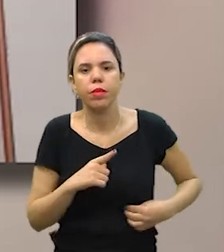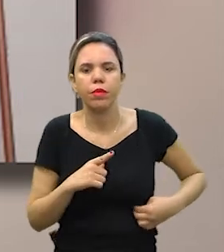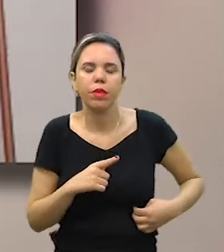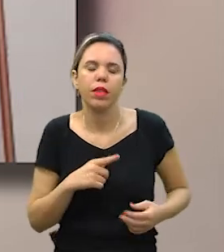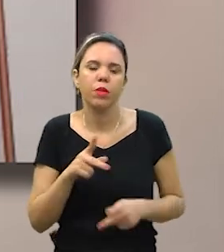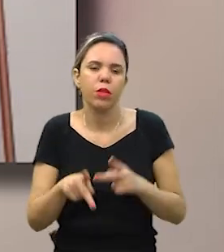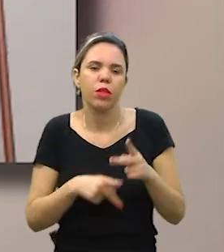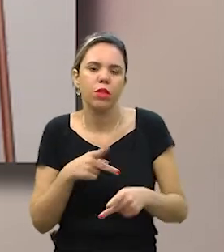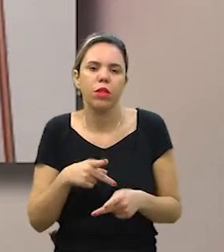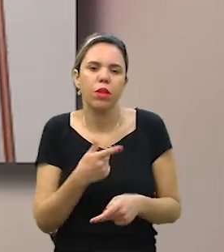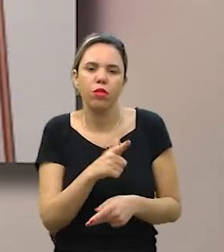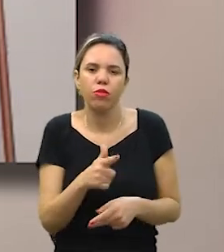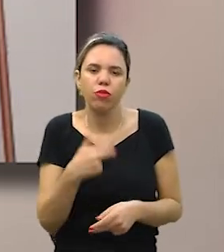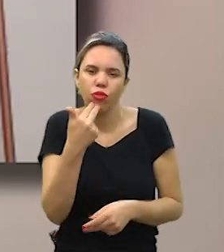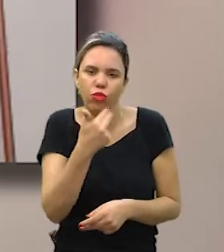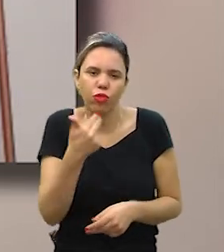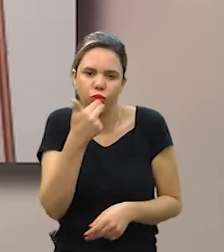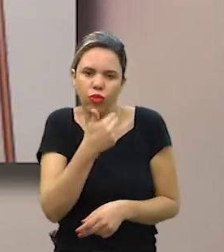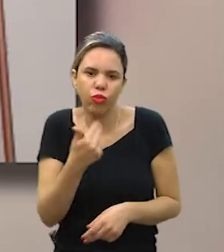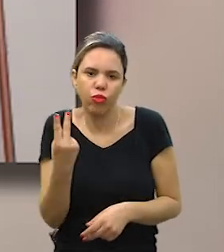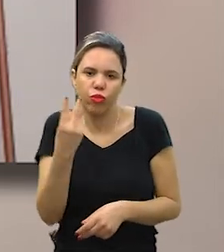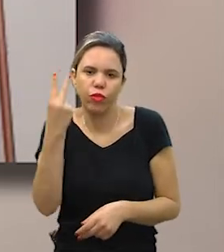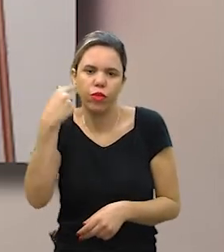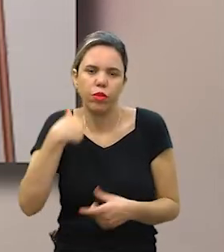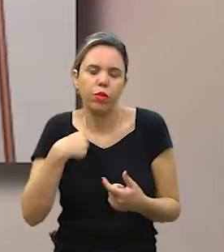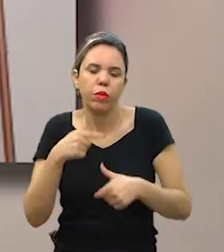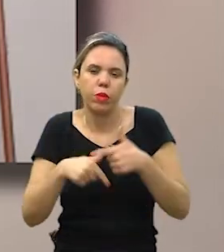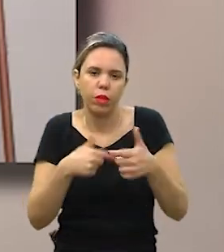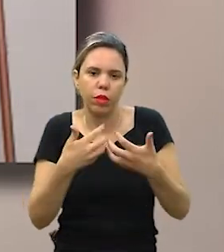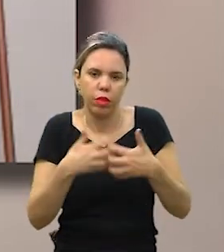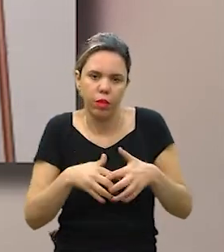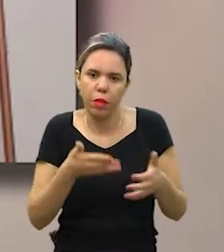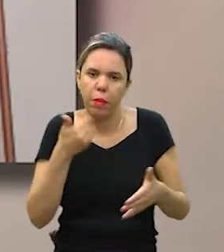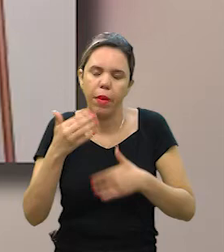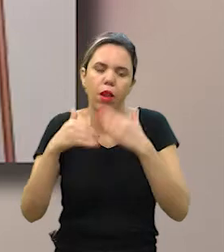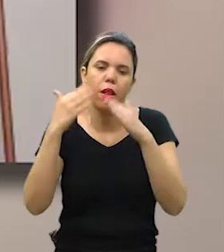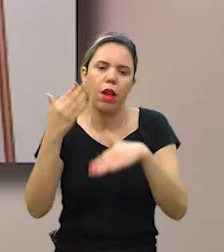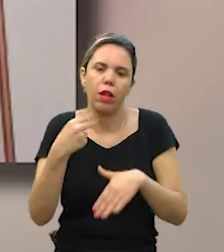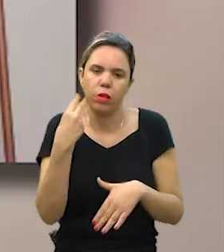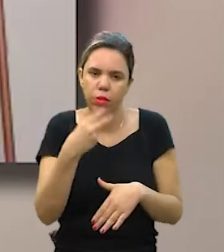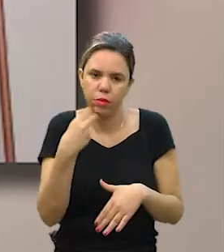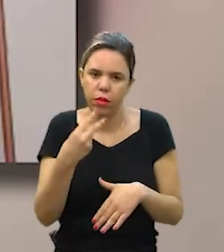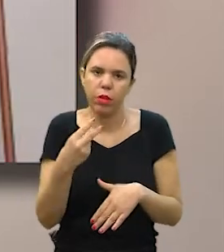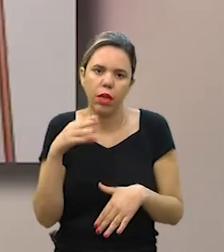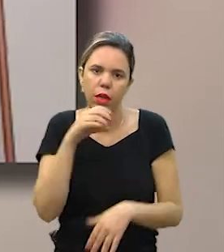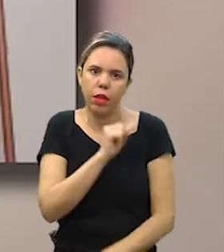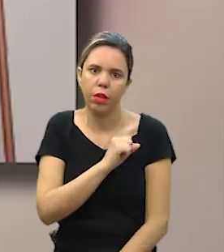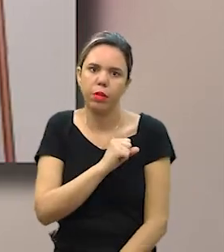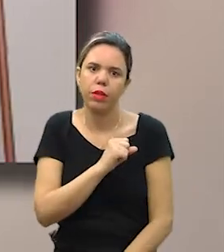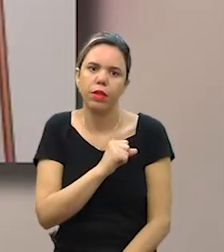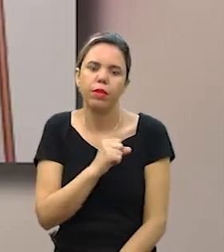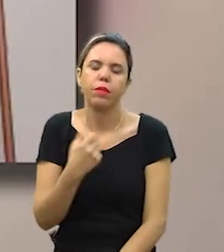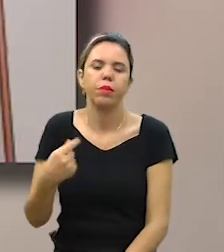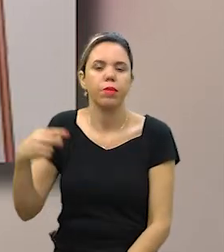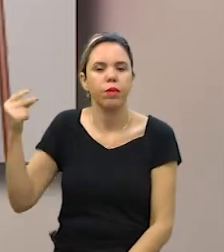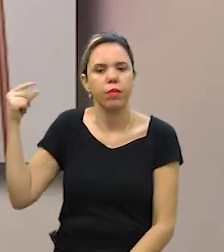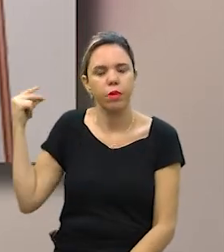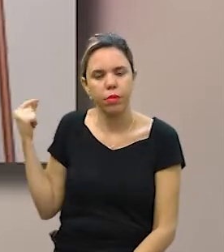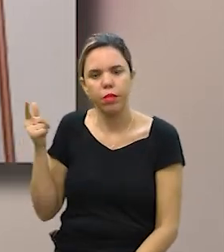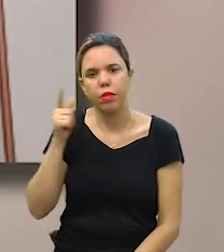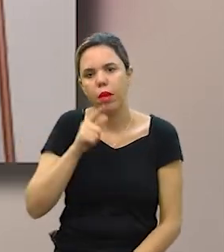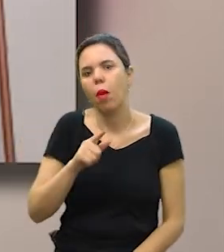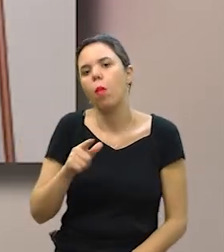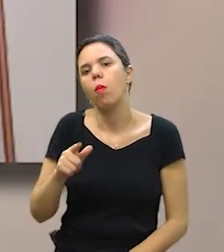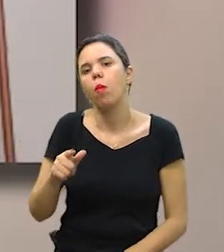que a gente tinha muita desnutrição e precisava se trabalhar de uma forma rápida